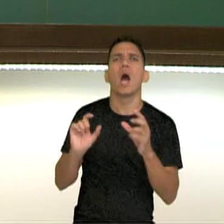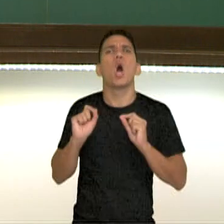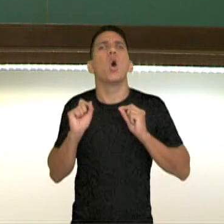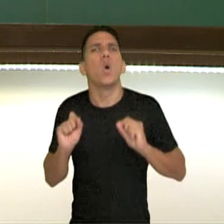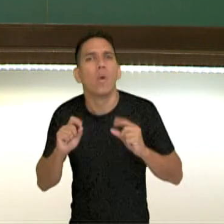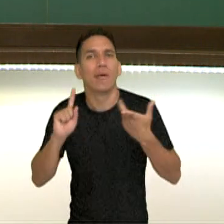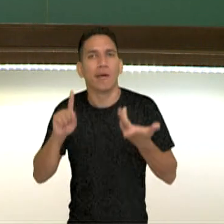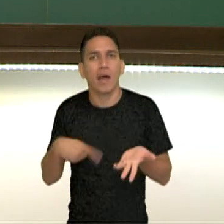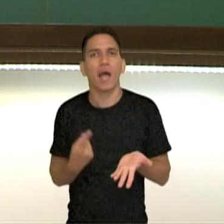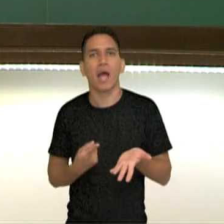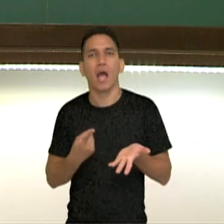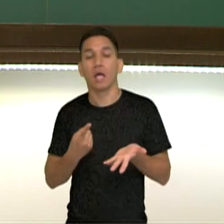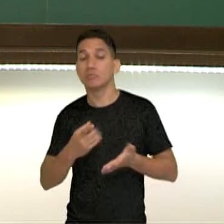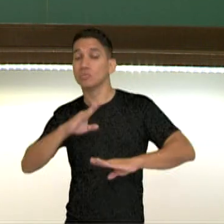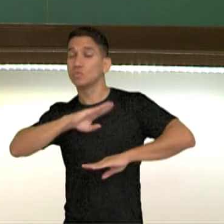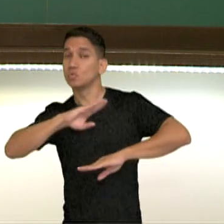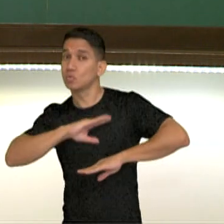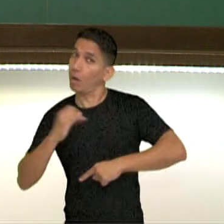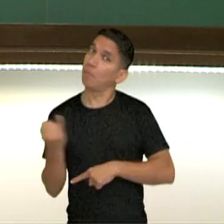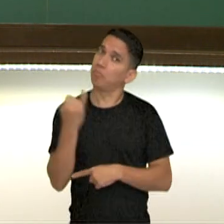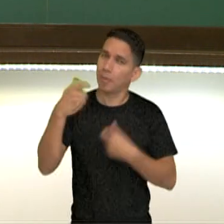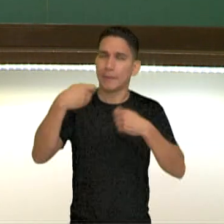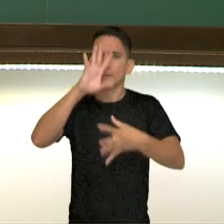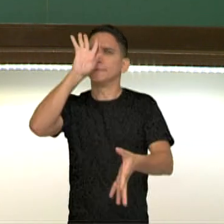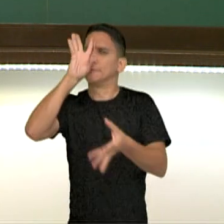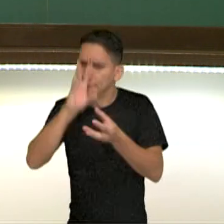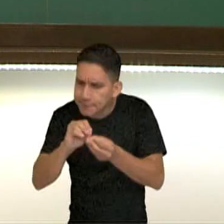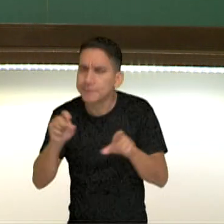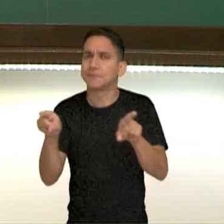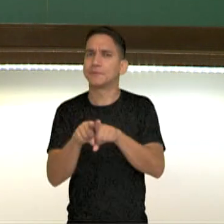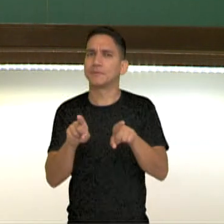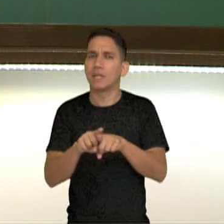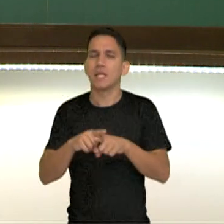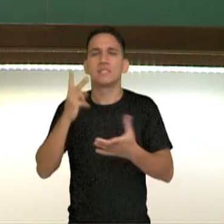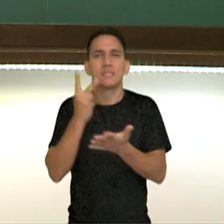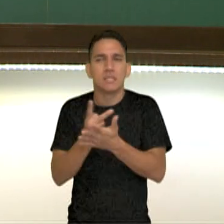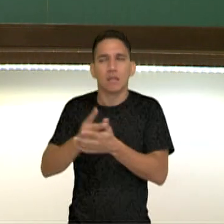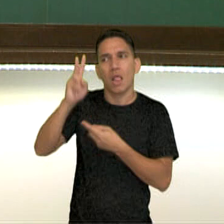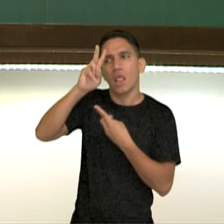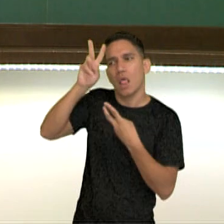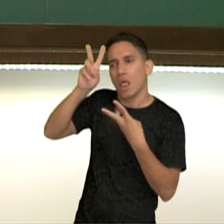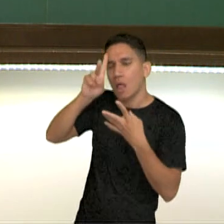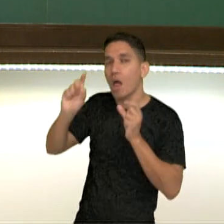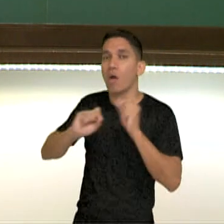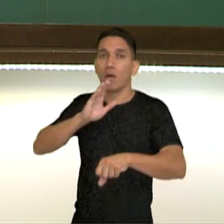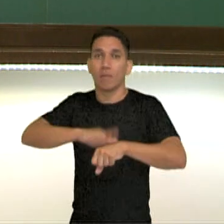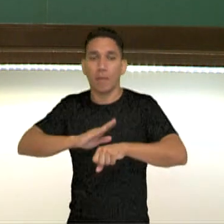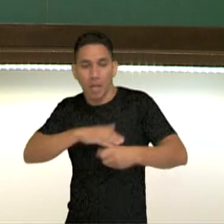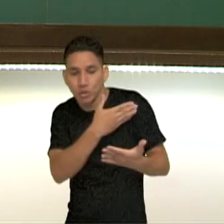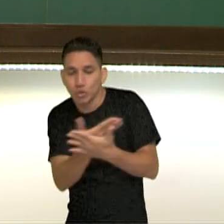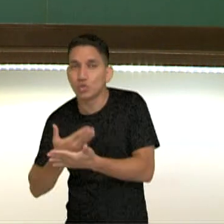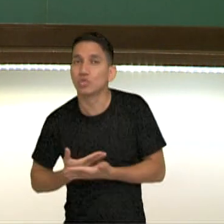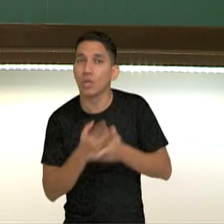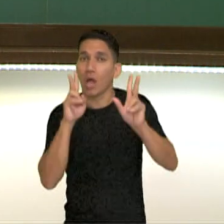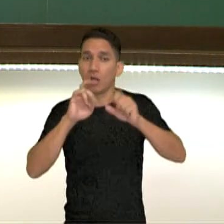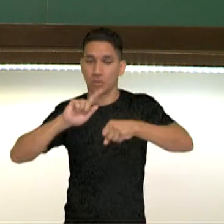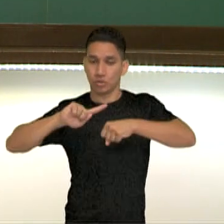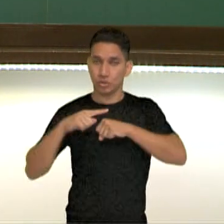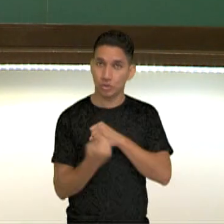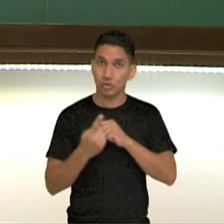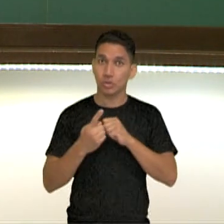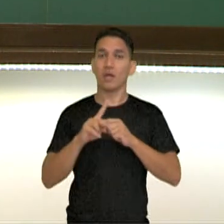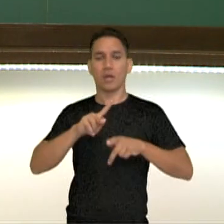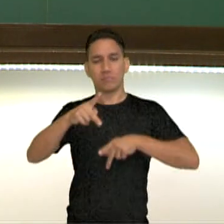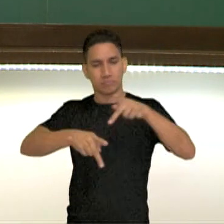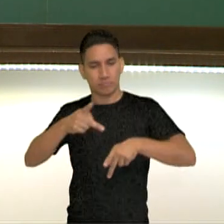fatores importantes de serem entendidos, de serem retomados a todo momento, quando desenvolvemos estudos de geografia sobre a população